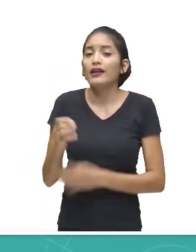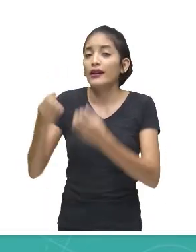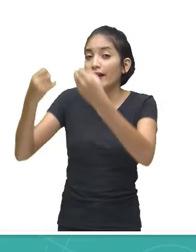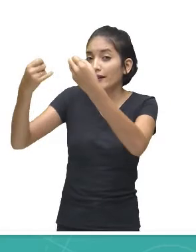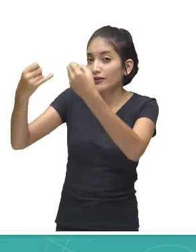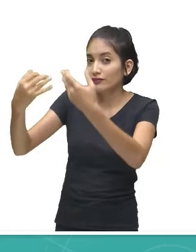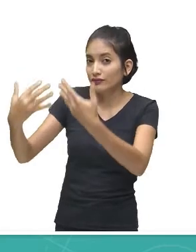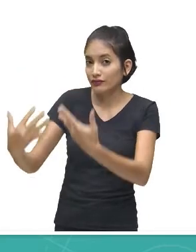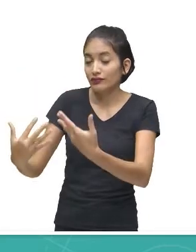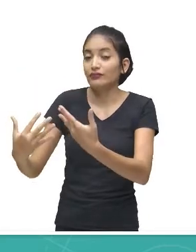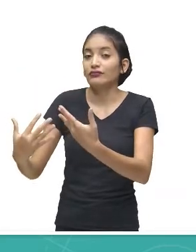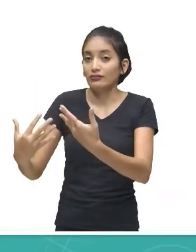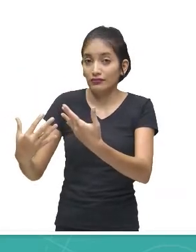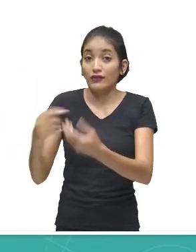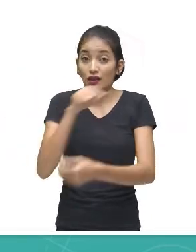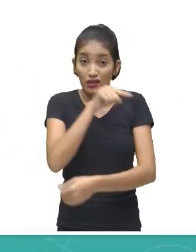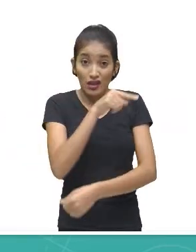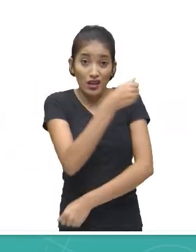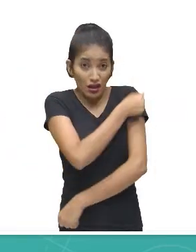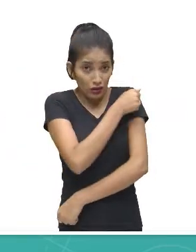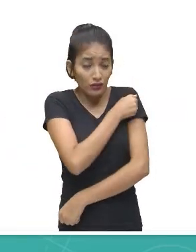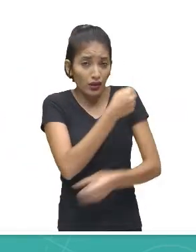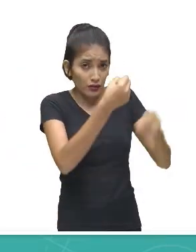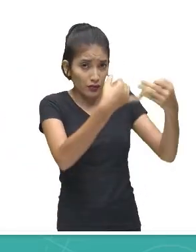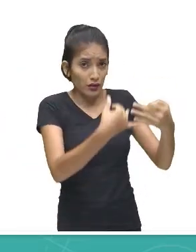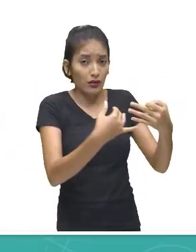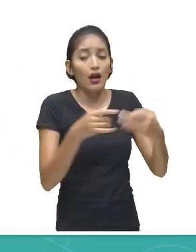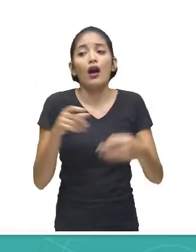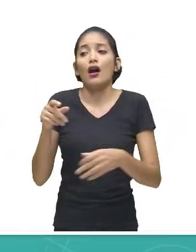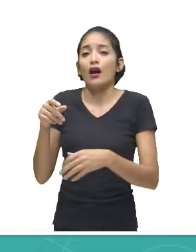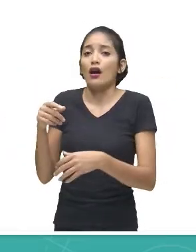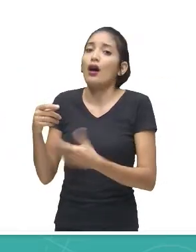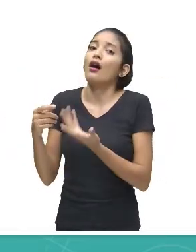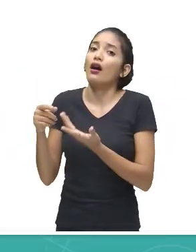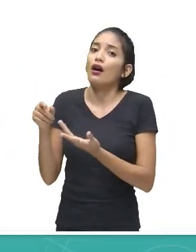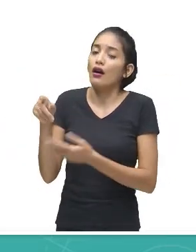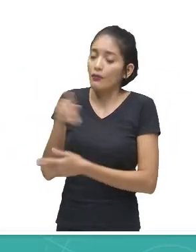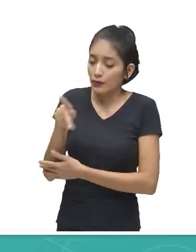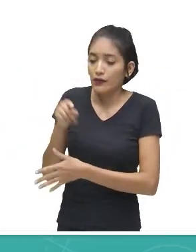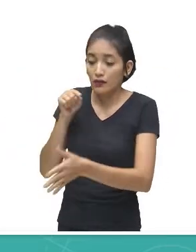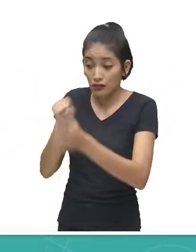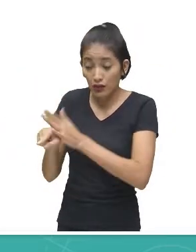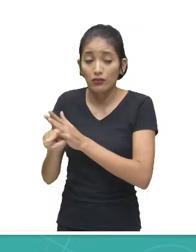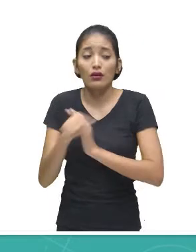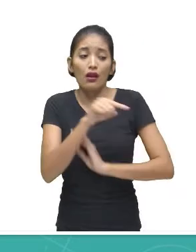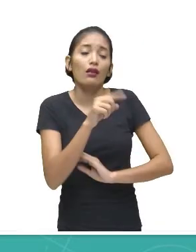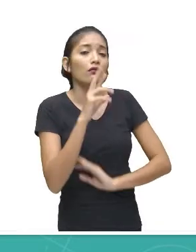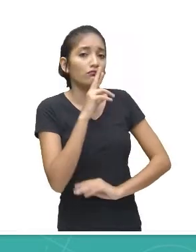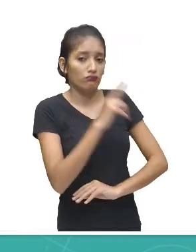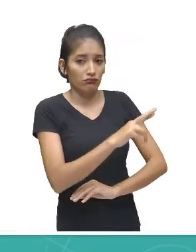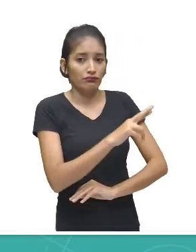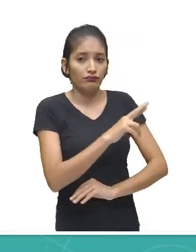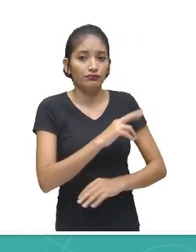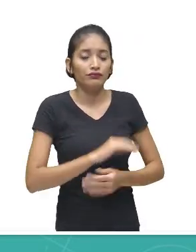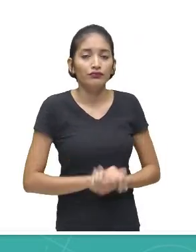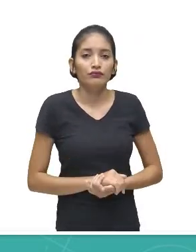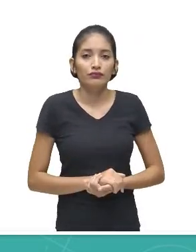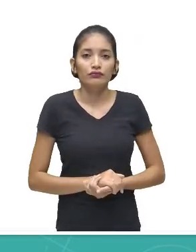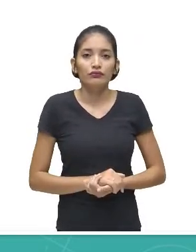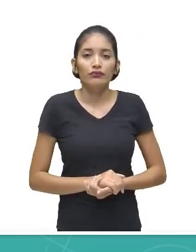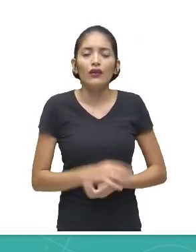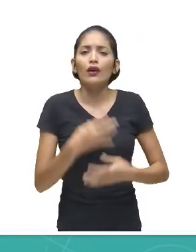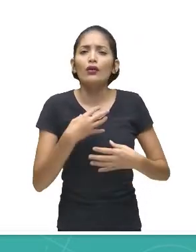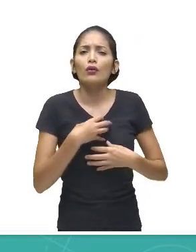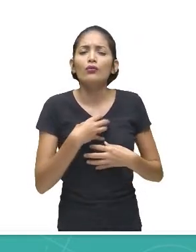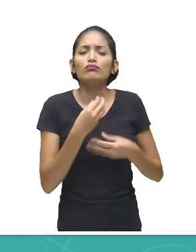explicação. Ele está explicando, né? Já que ela fez a pergunta, né? E ele respondeu. Então, como ele respondeu,